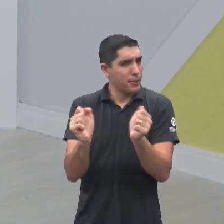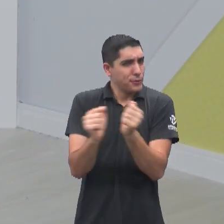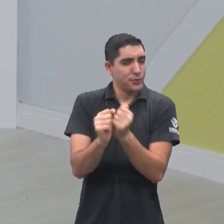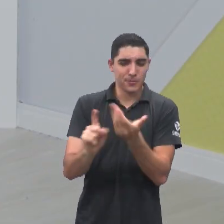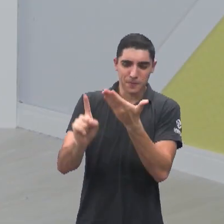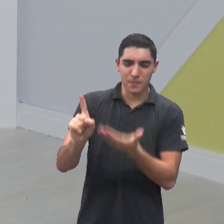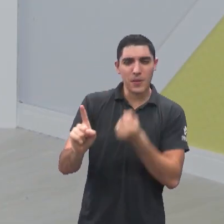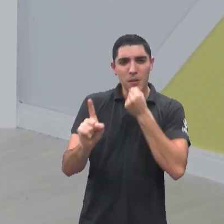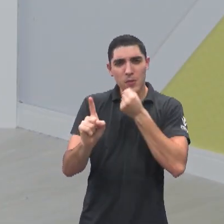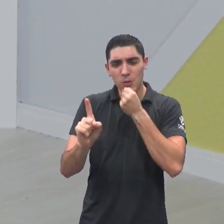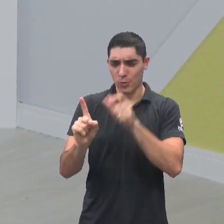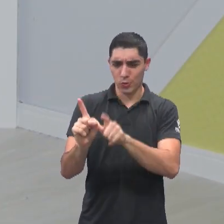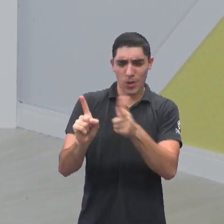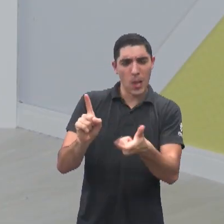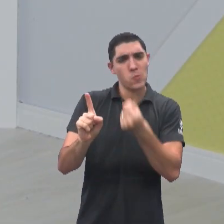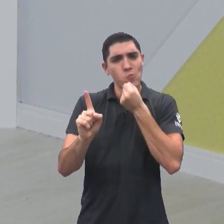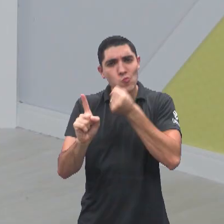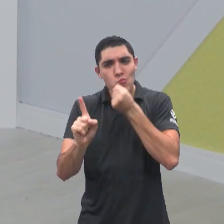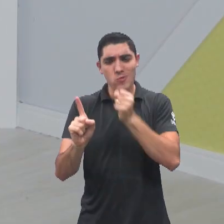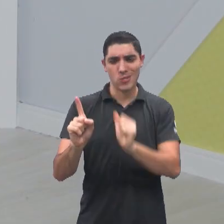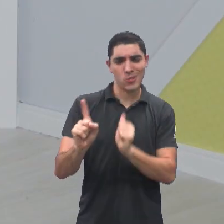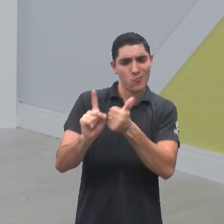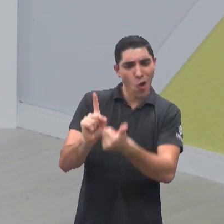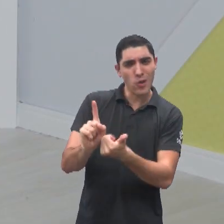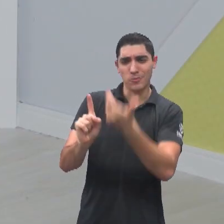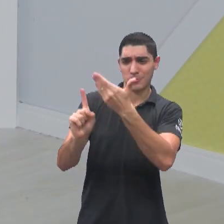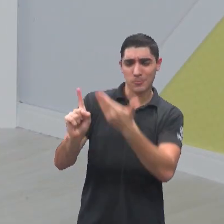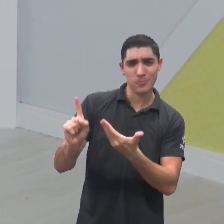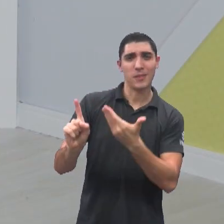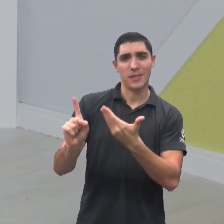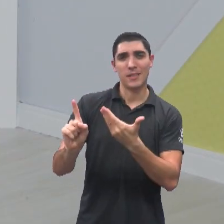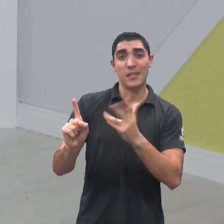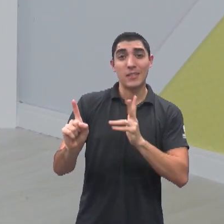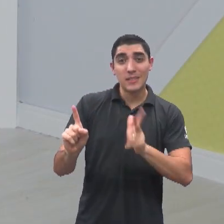ele, jornalista, repórter esportivo, o cinéfilo,